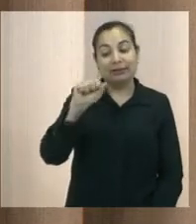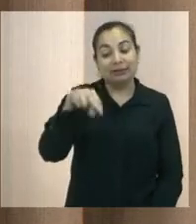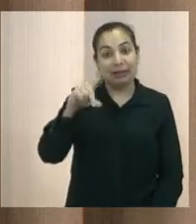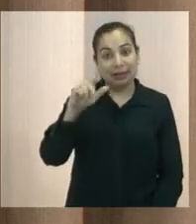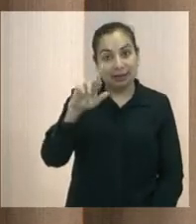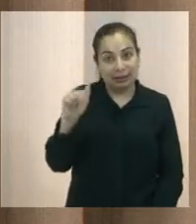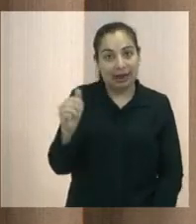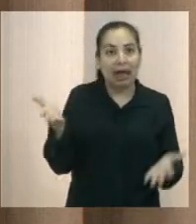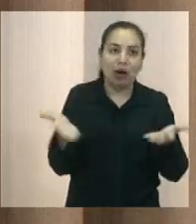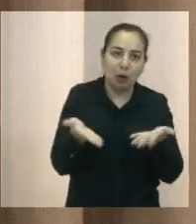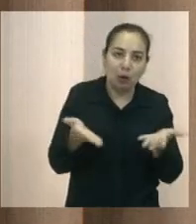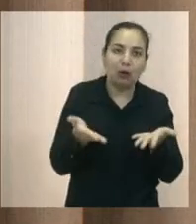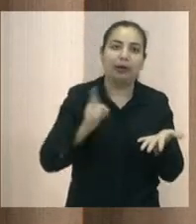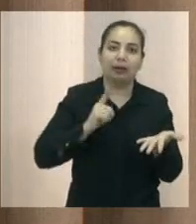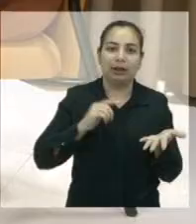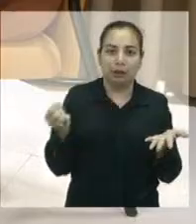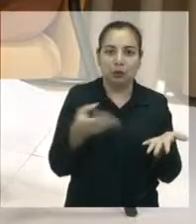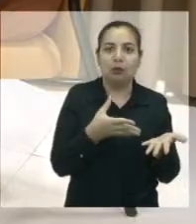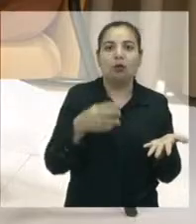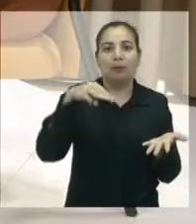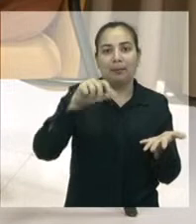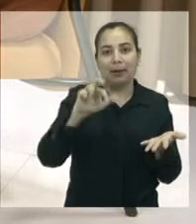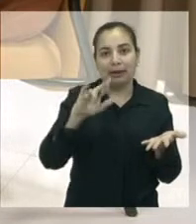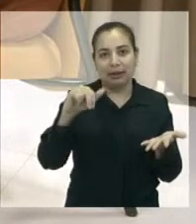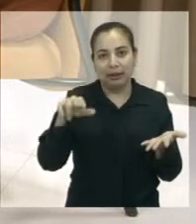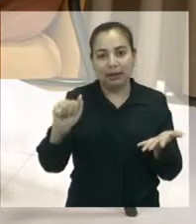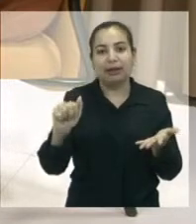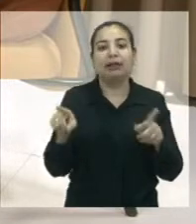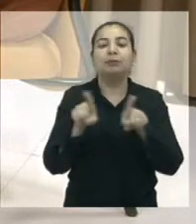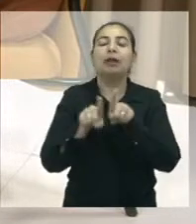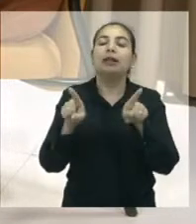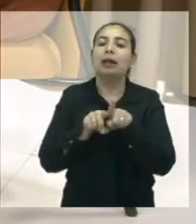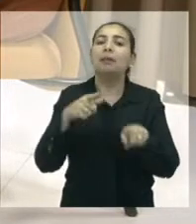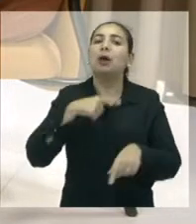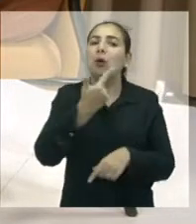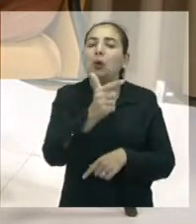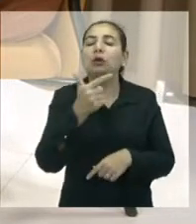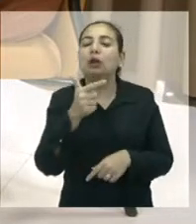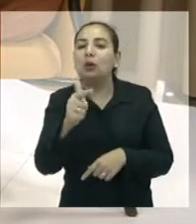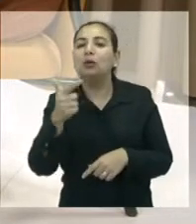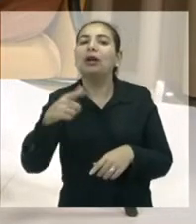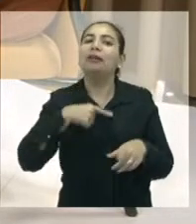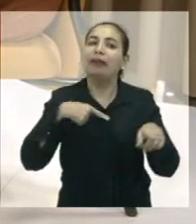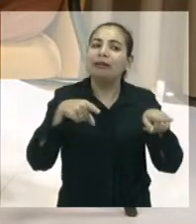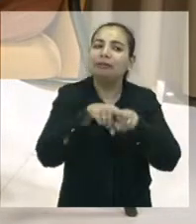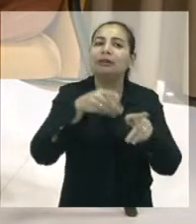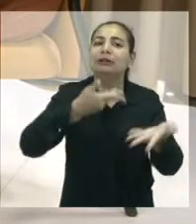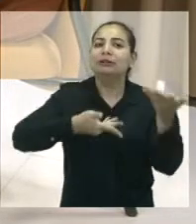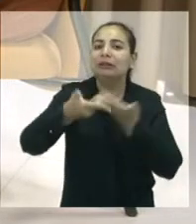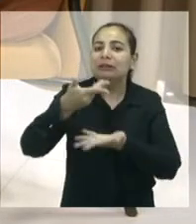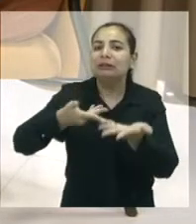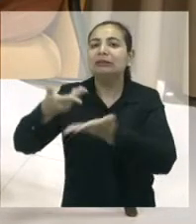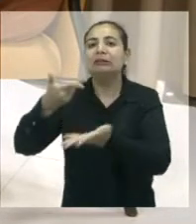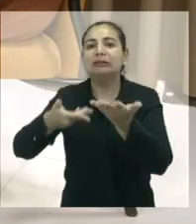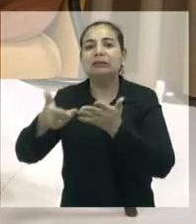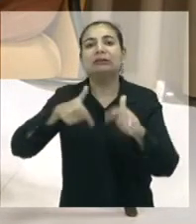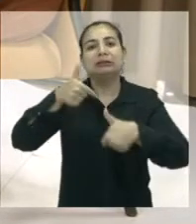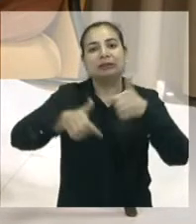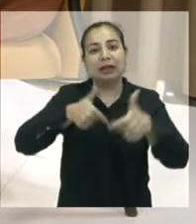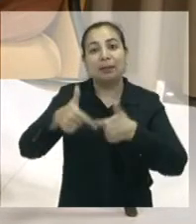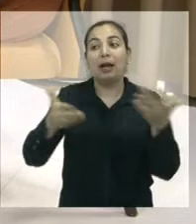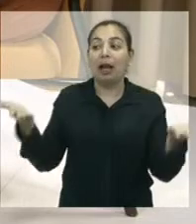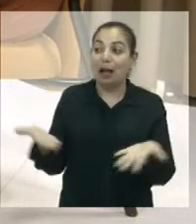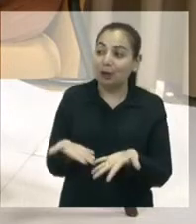Mariana, com o Núcleo de Moradia, né, que tinha o doutor Lino, o doutor Elton e agora tinha também a doutora Elizabeth, né, que agora está